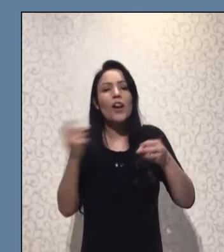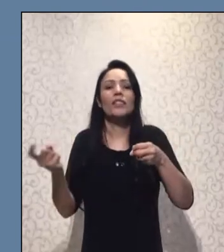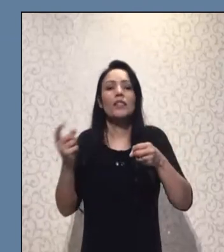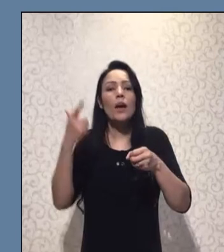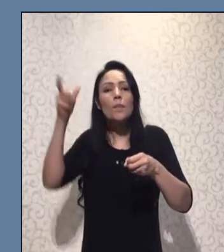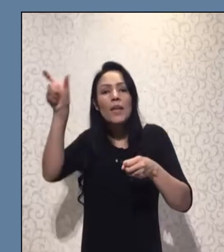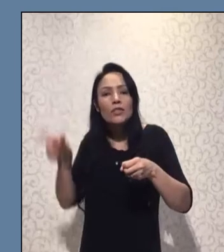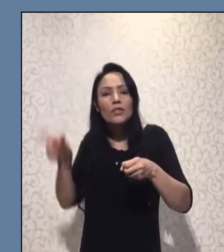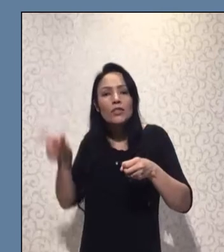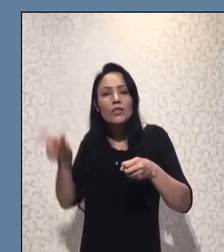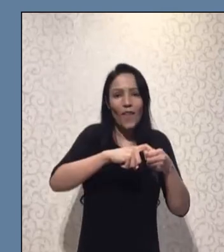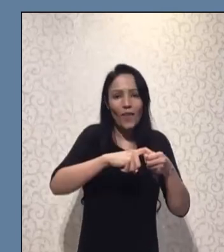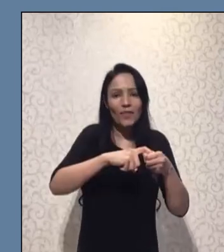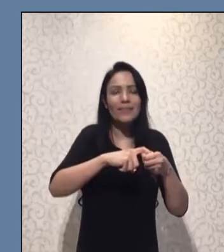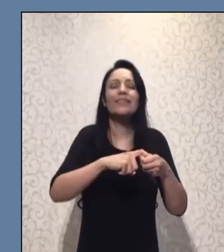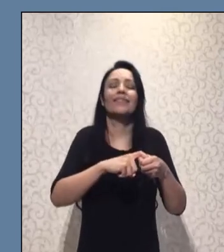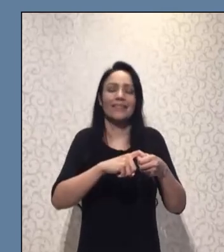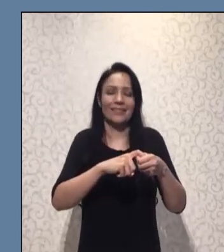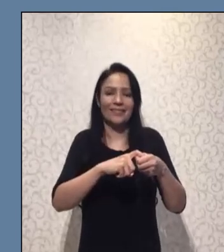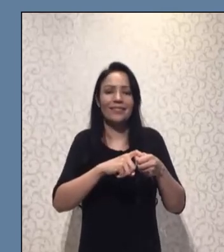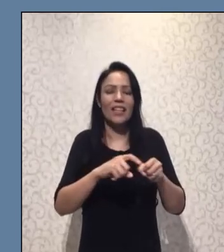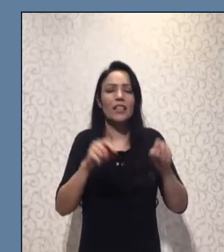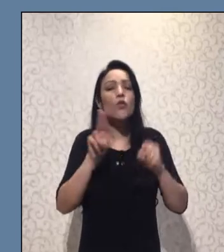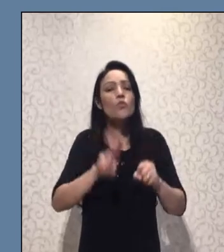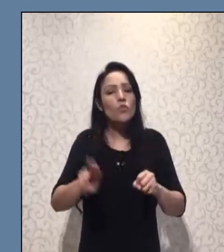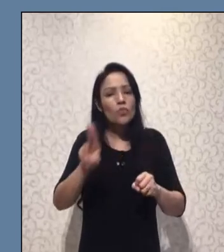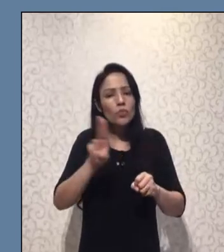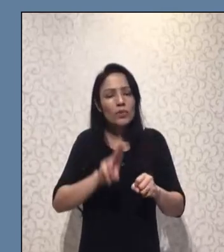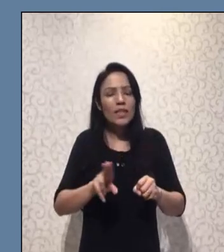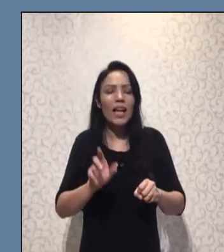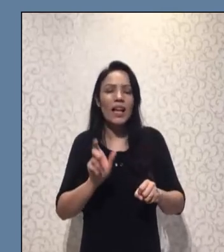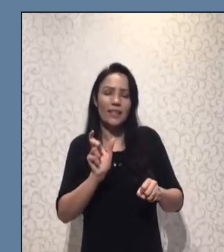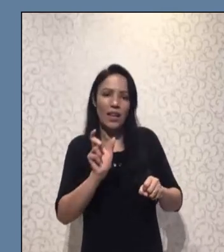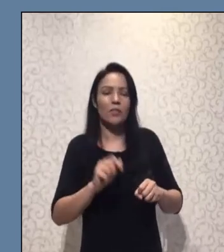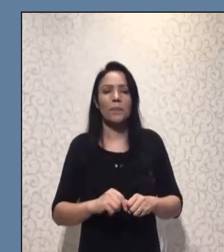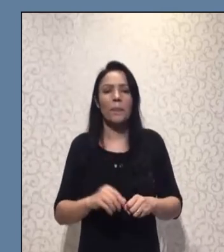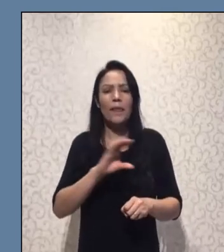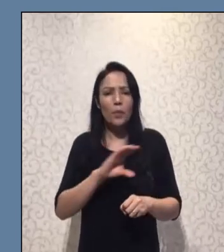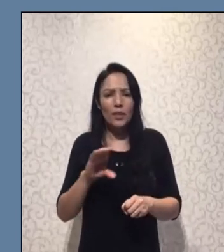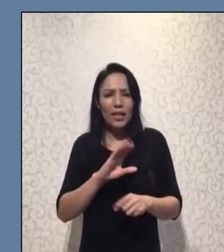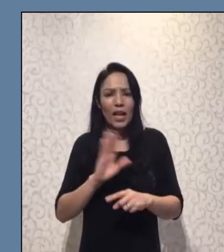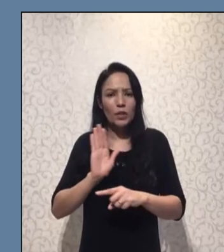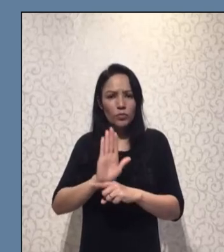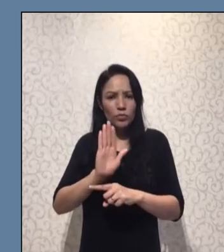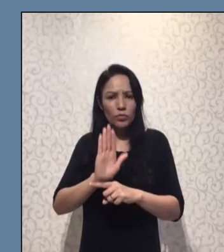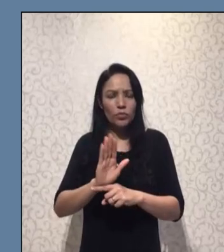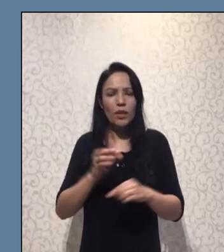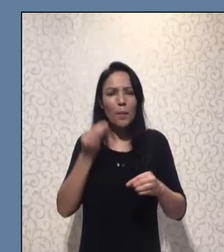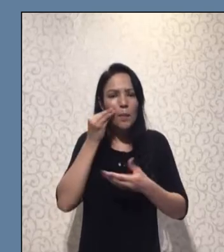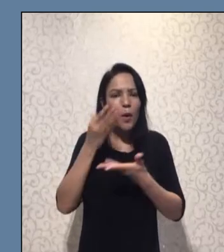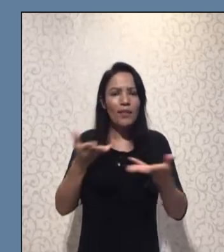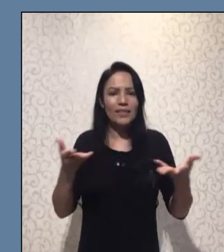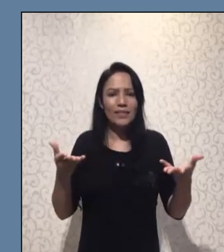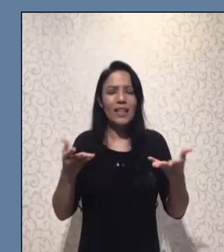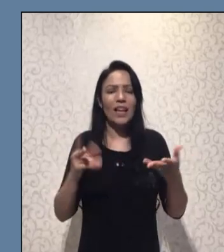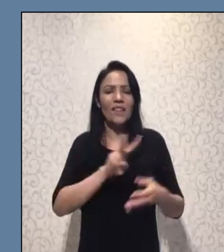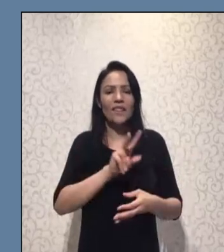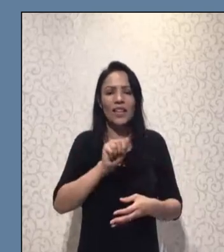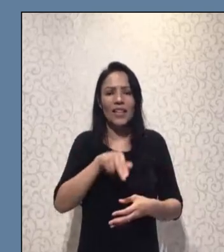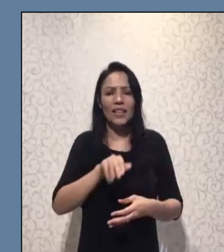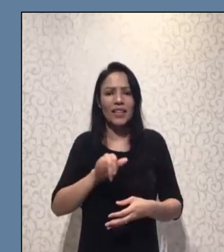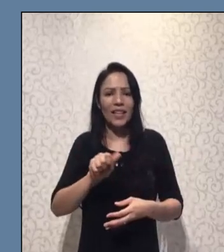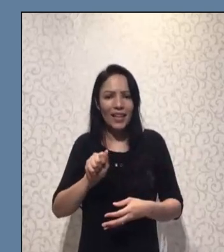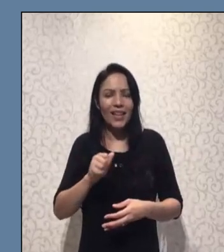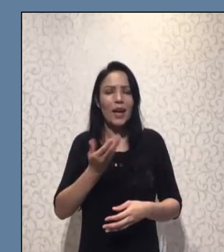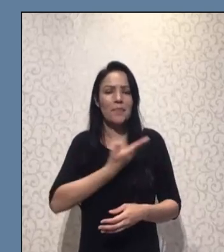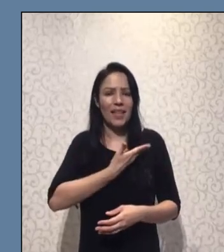nós temos usado esse termo, né, a nossa coordenadora aí do programa de exposições, a Vânia Carneiro de Carvalho, minha colega, tem